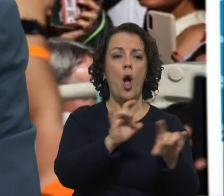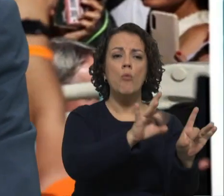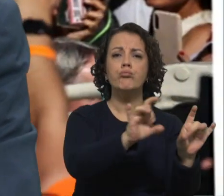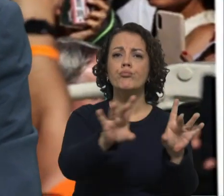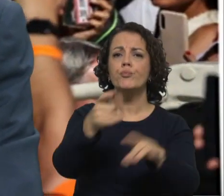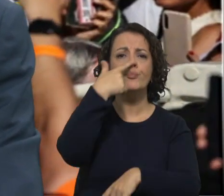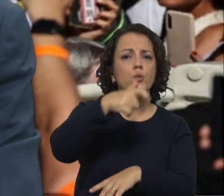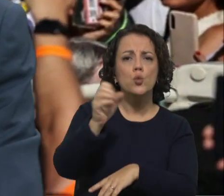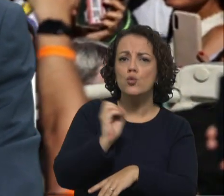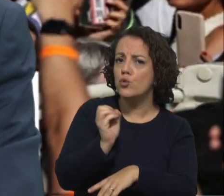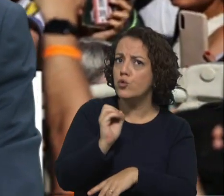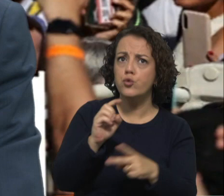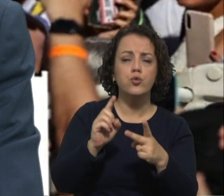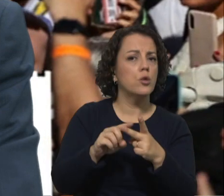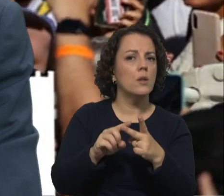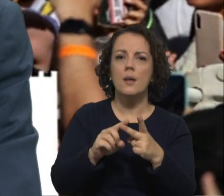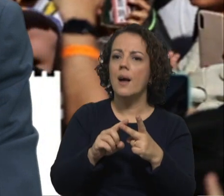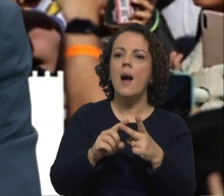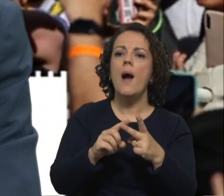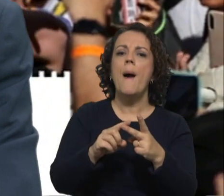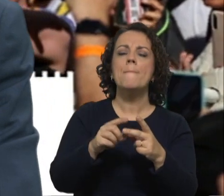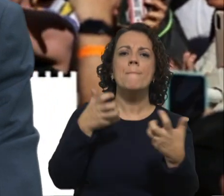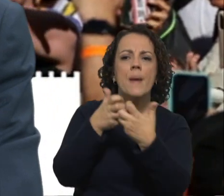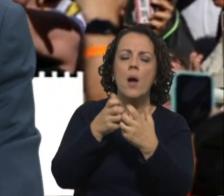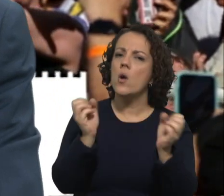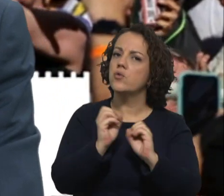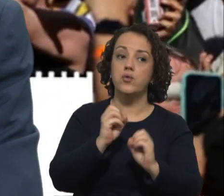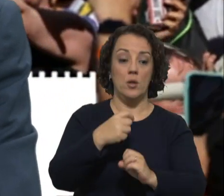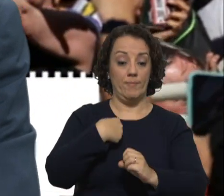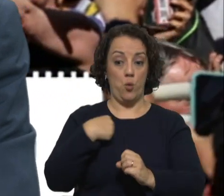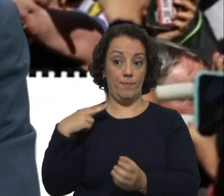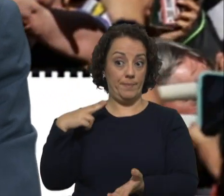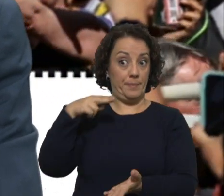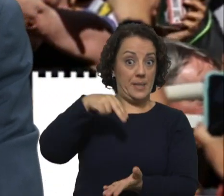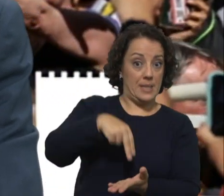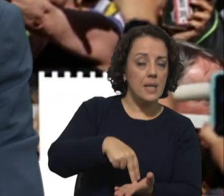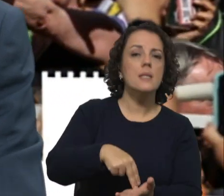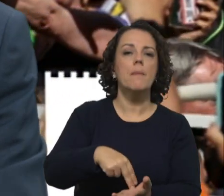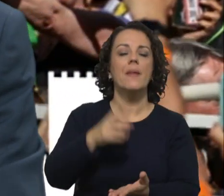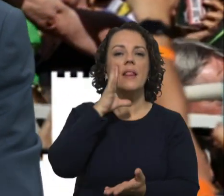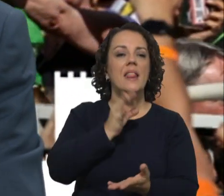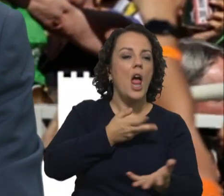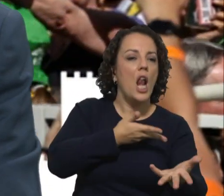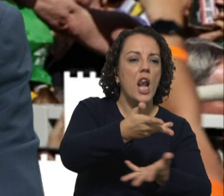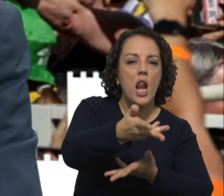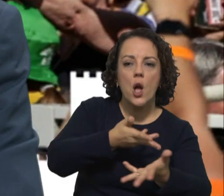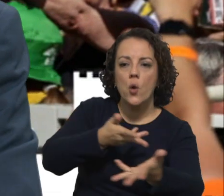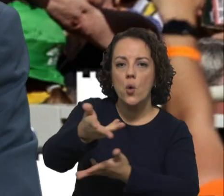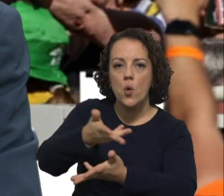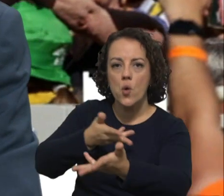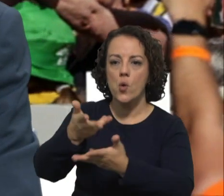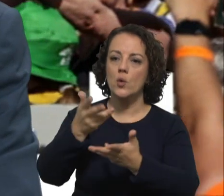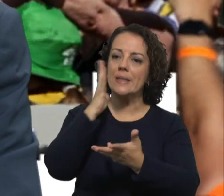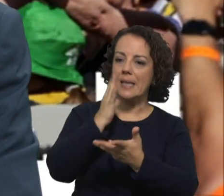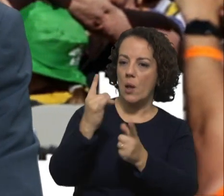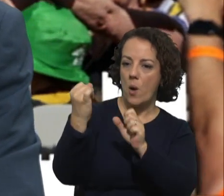criar conflitos. Não, negocia a sua presença. Coabita com outros. E negocia uma coabitação com os habitantes que já